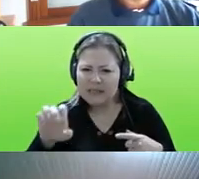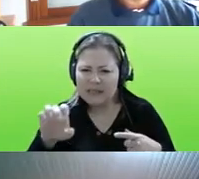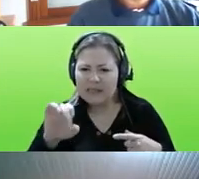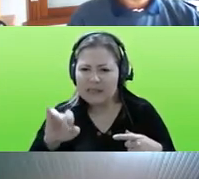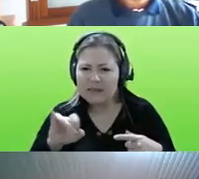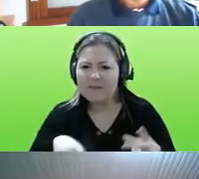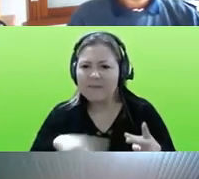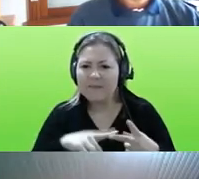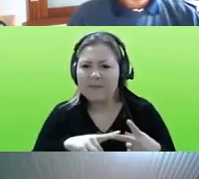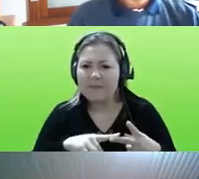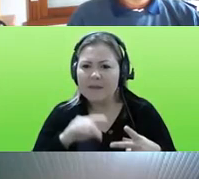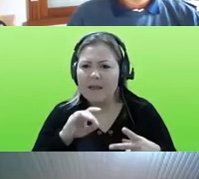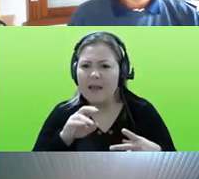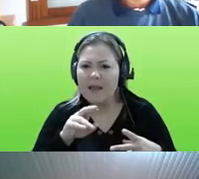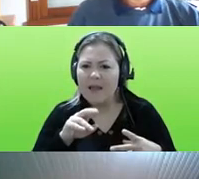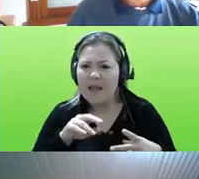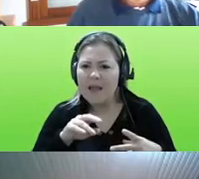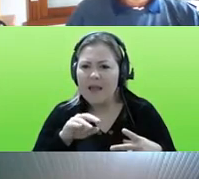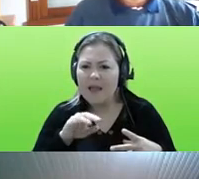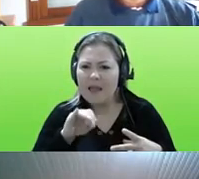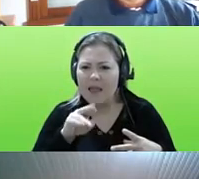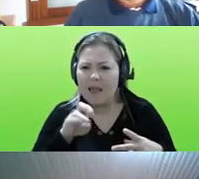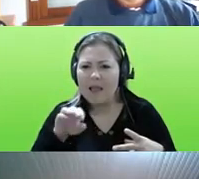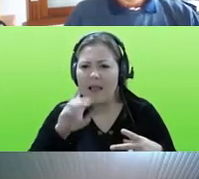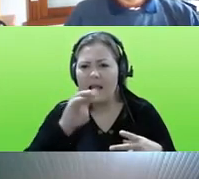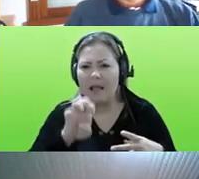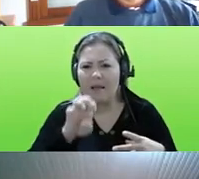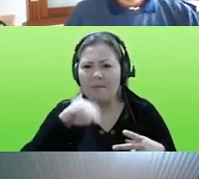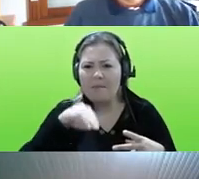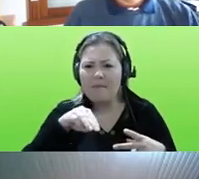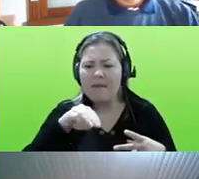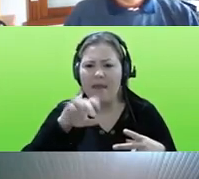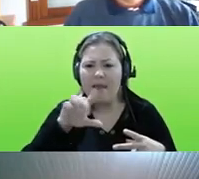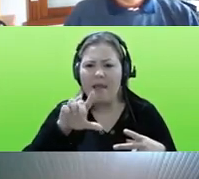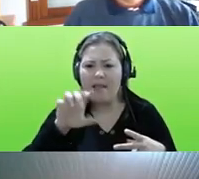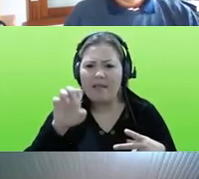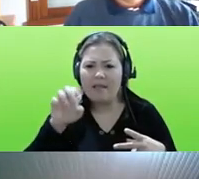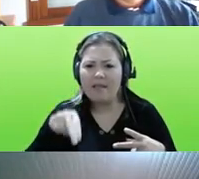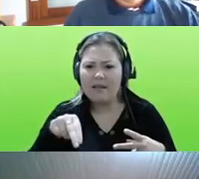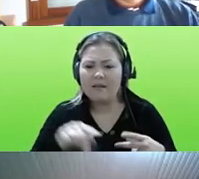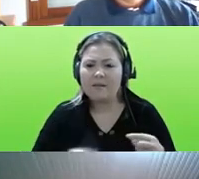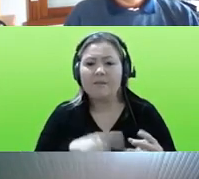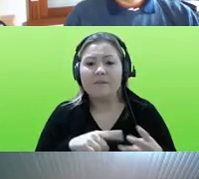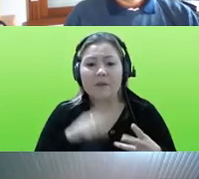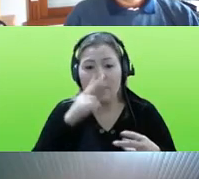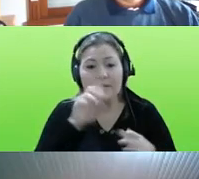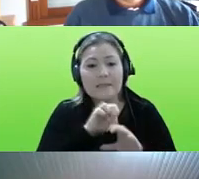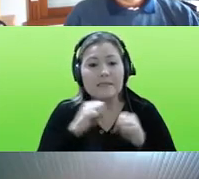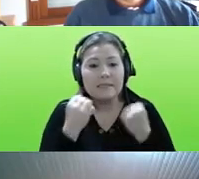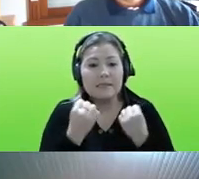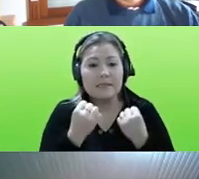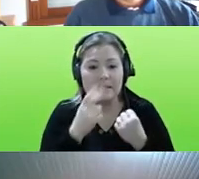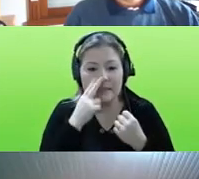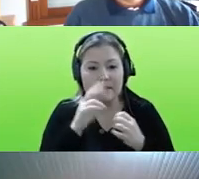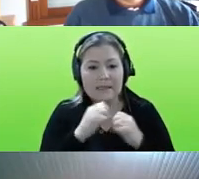Rael Yege, Amy Allen. E o seminário, a gente deu esse título de